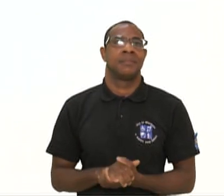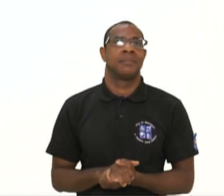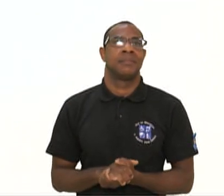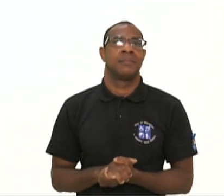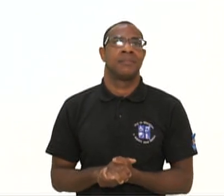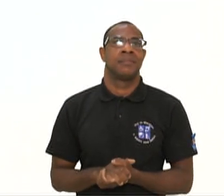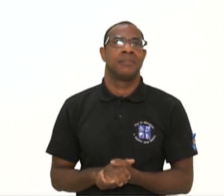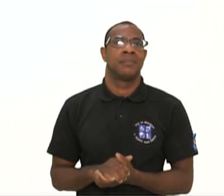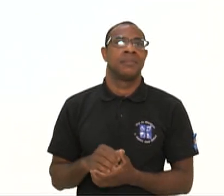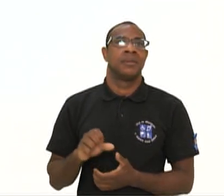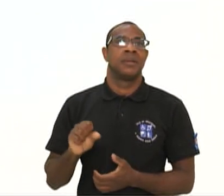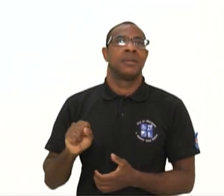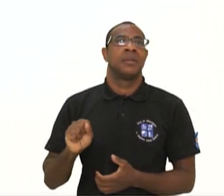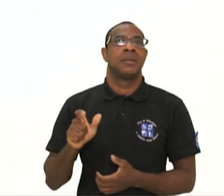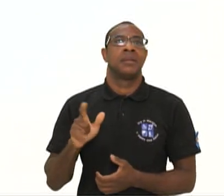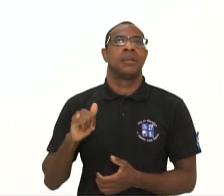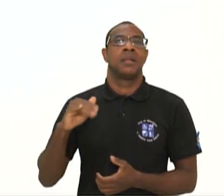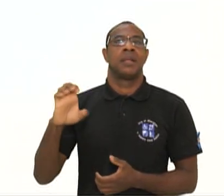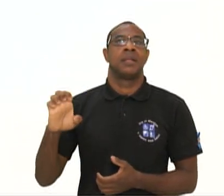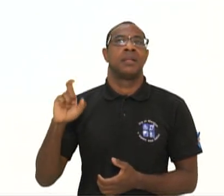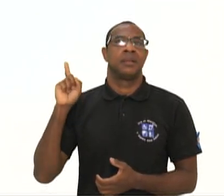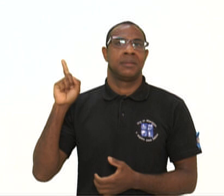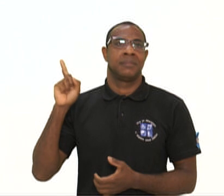o slice,